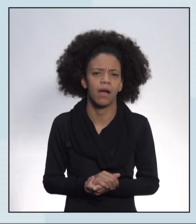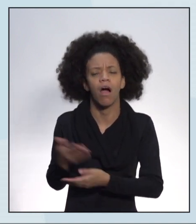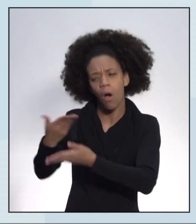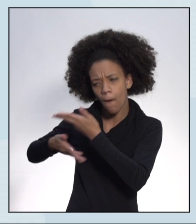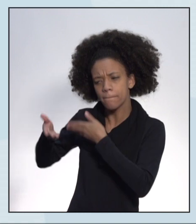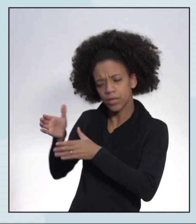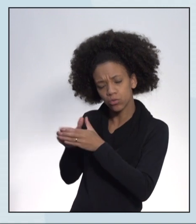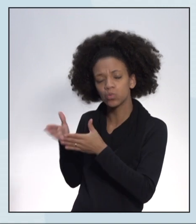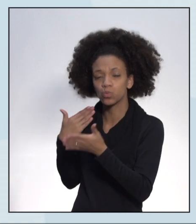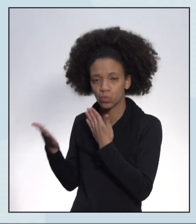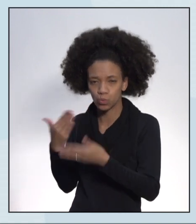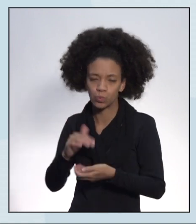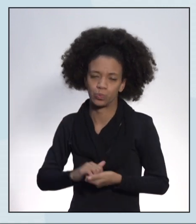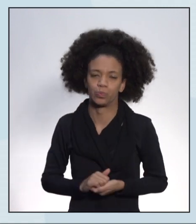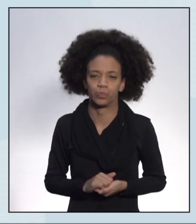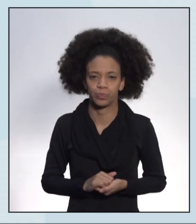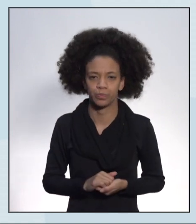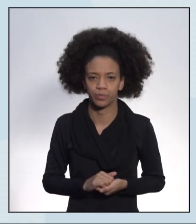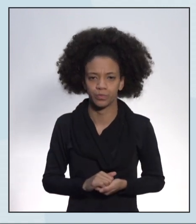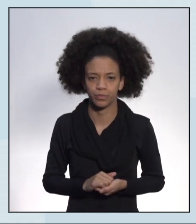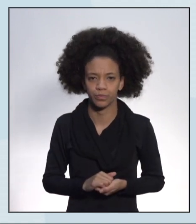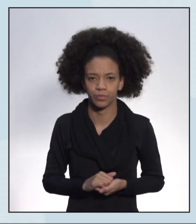resposta conosco aqui no chat, por favor.